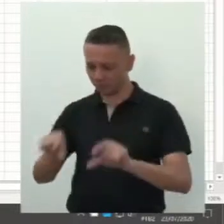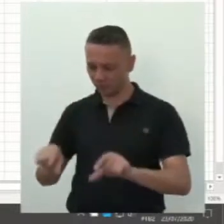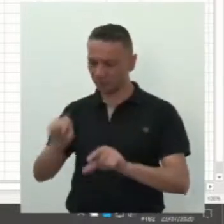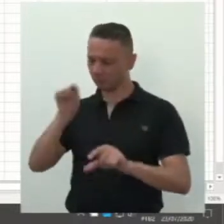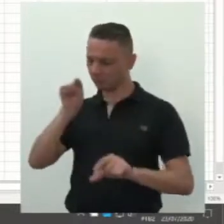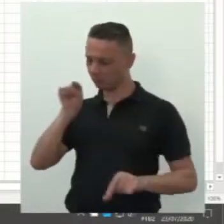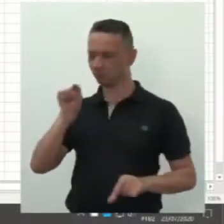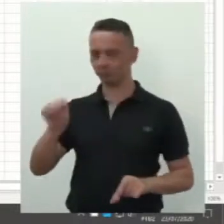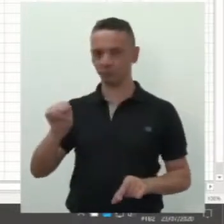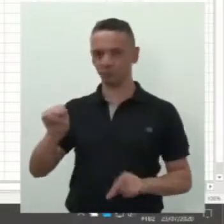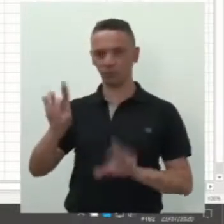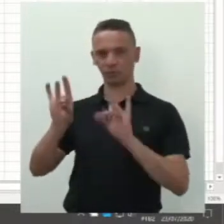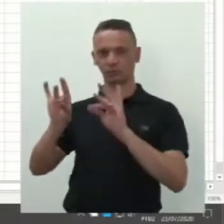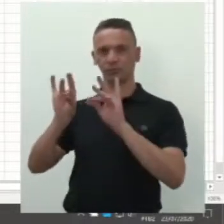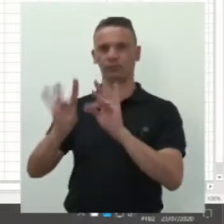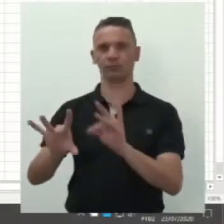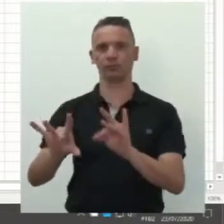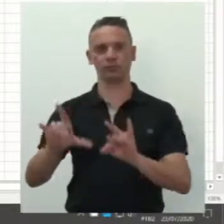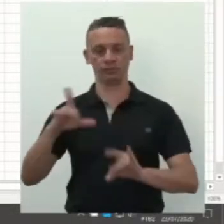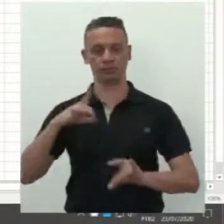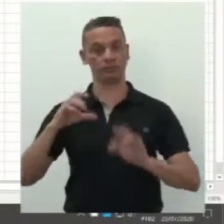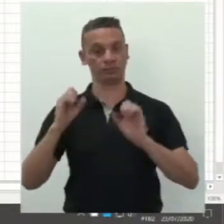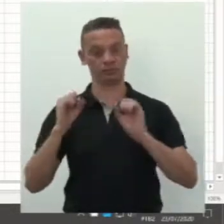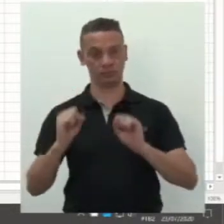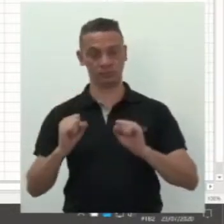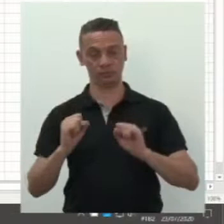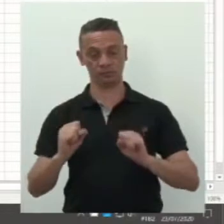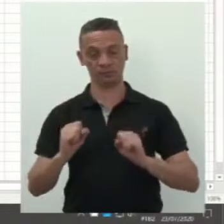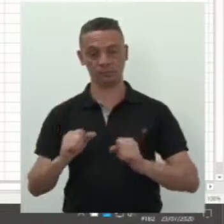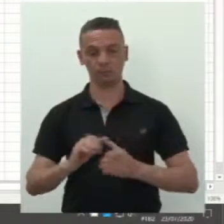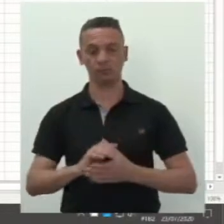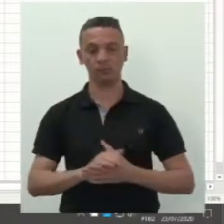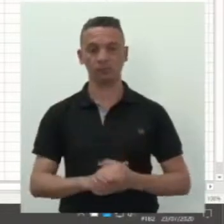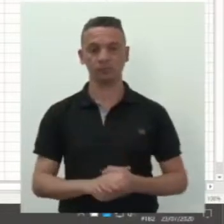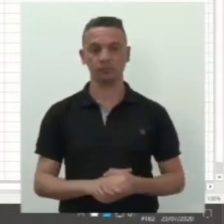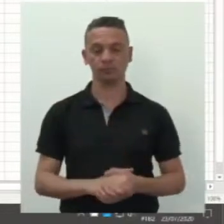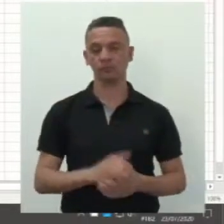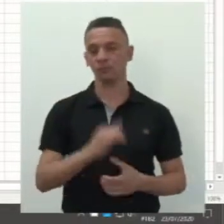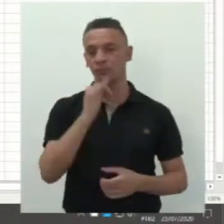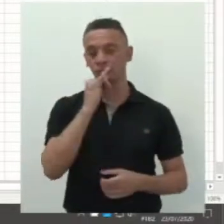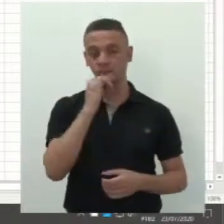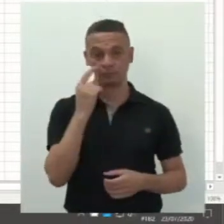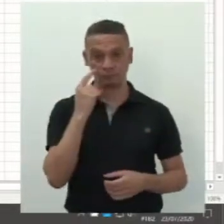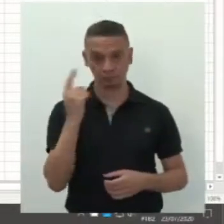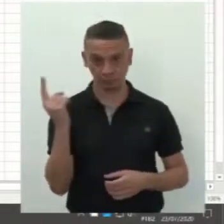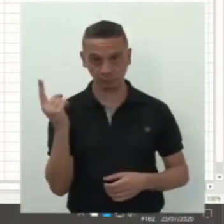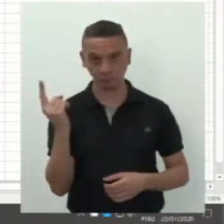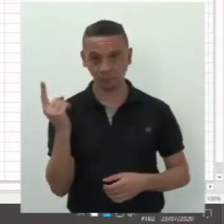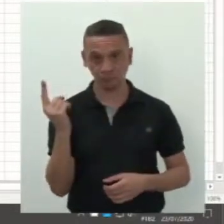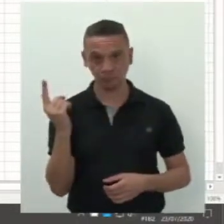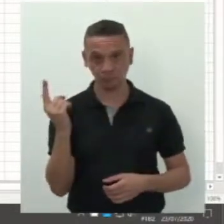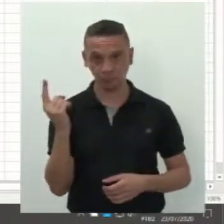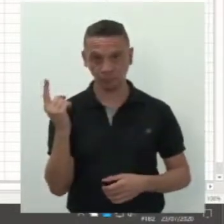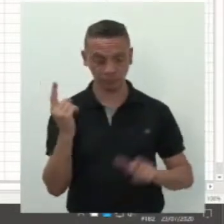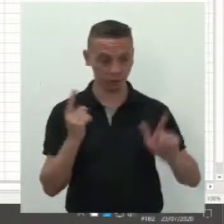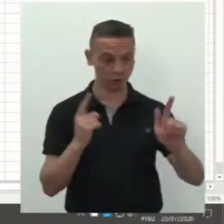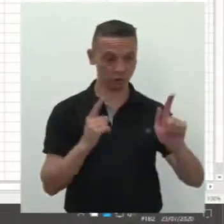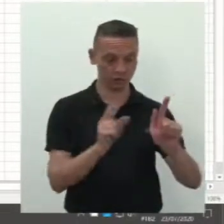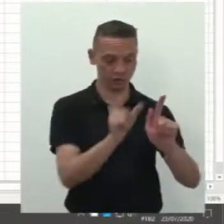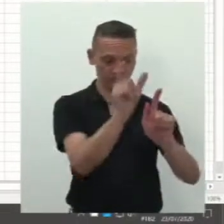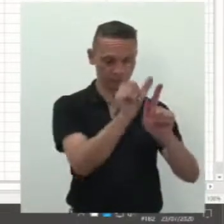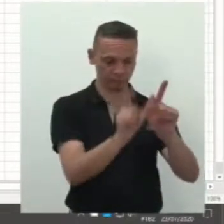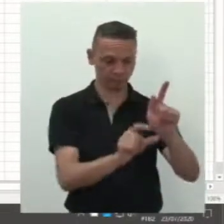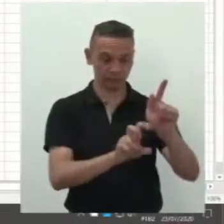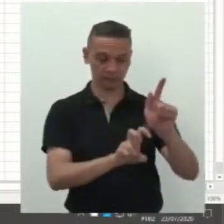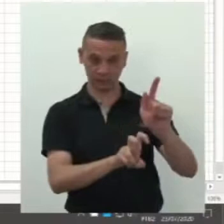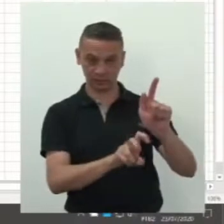quero colar essa célula que eu copiei, tá? Então eu copiei aqui, ó, coluna G, linha